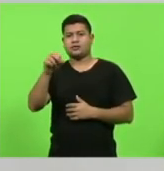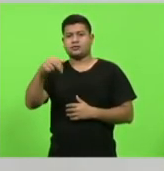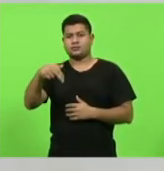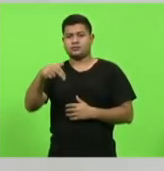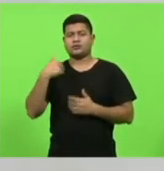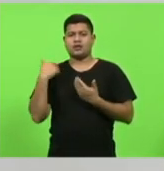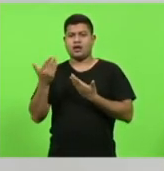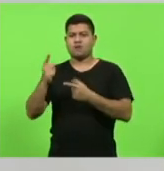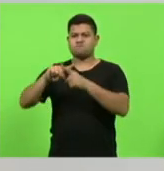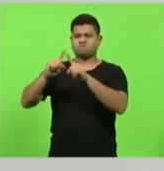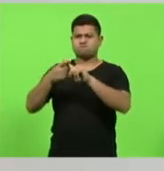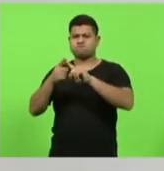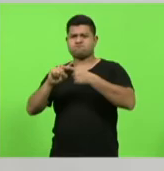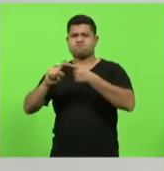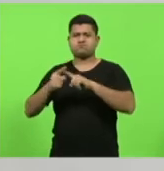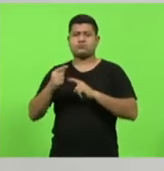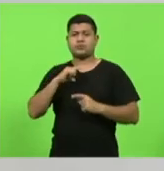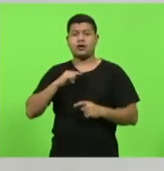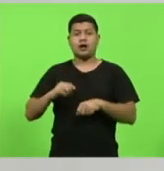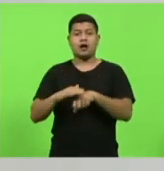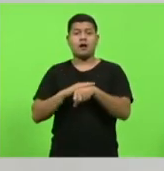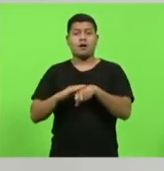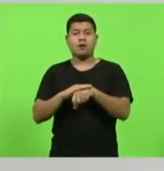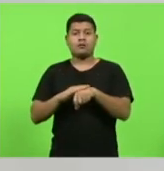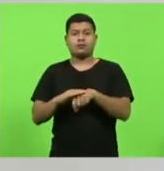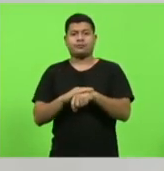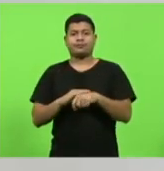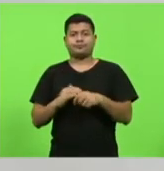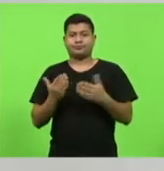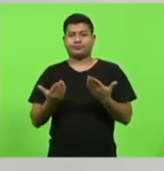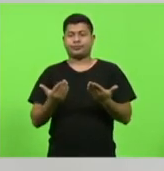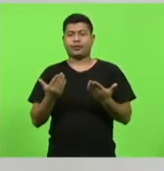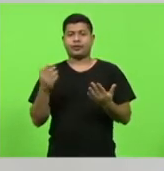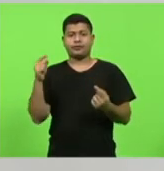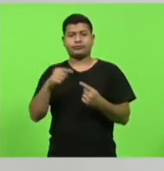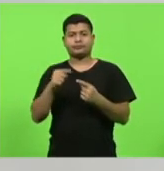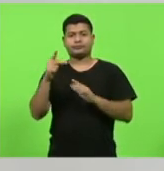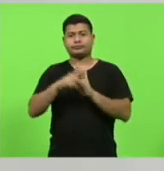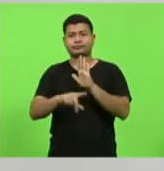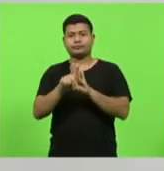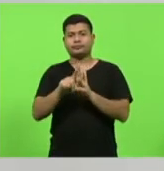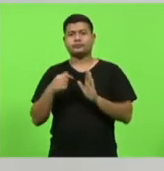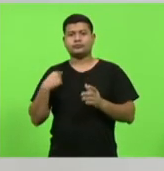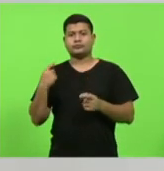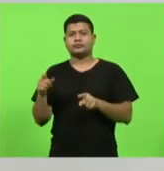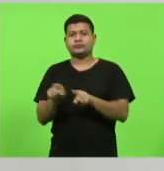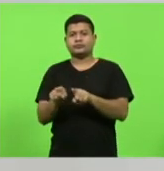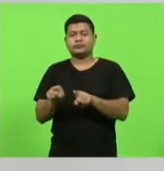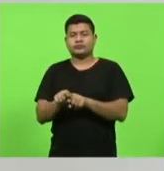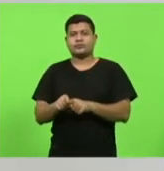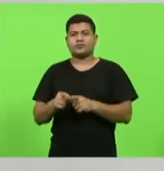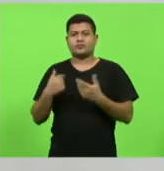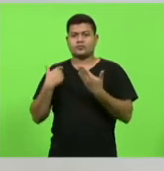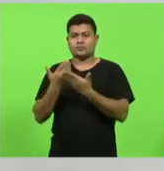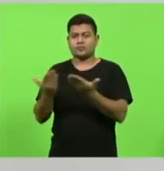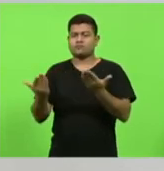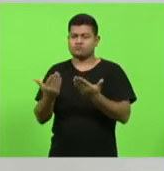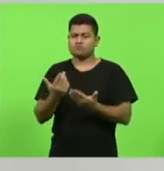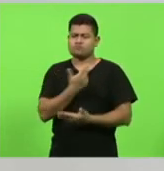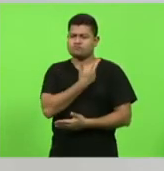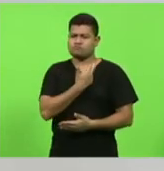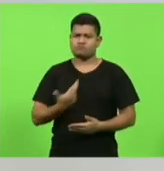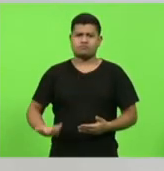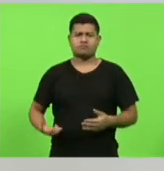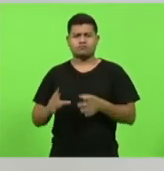a conversa que nós vimos ontem em torno desse projeto de lei, a forma como foi tratada, de forma muito republicana, muito